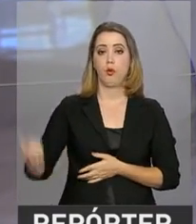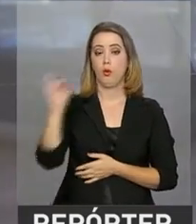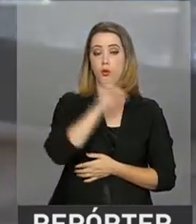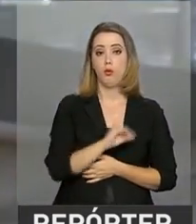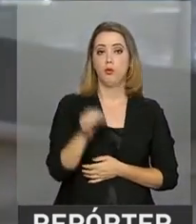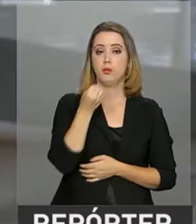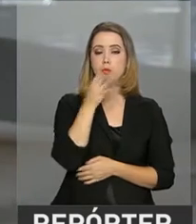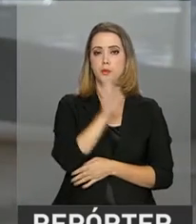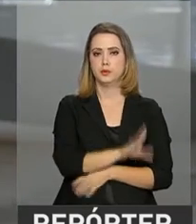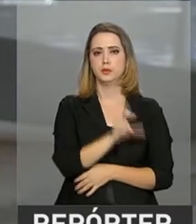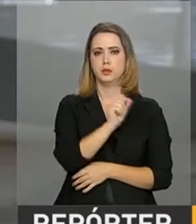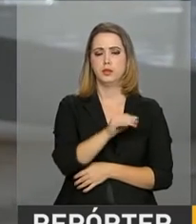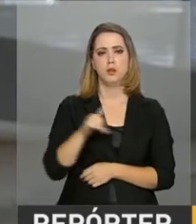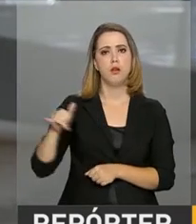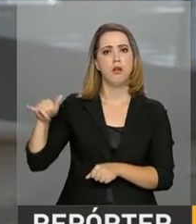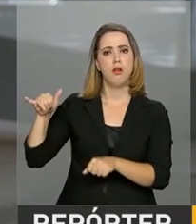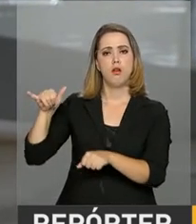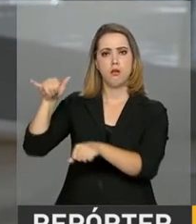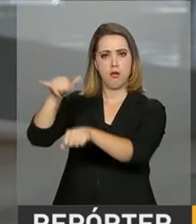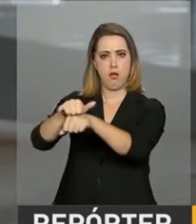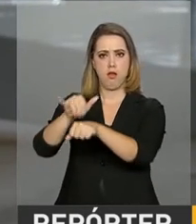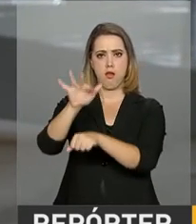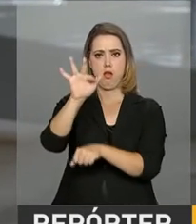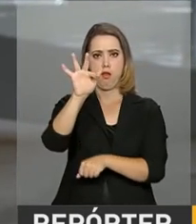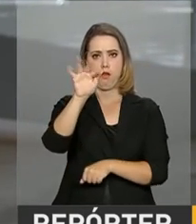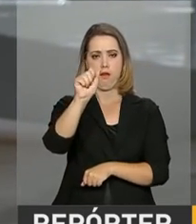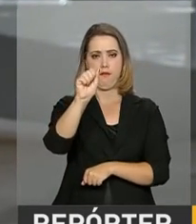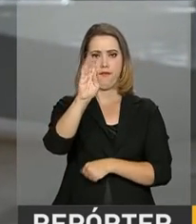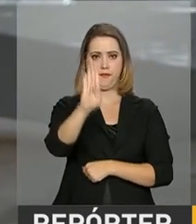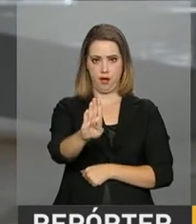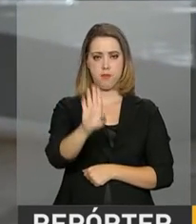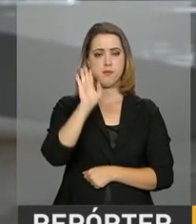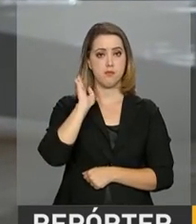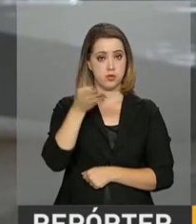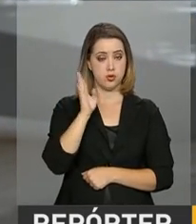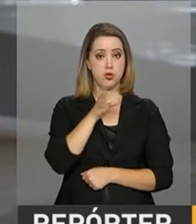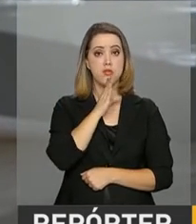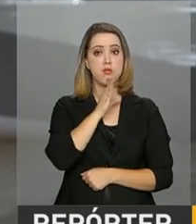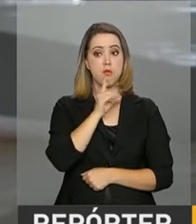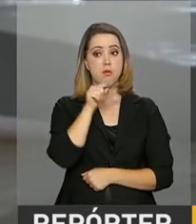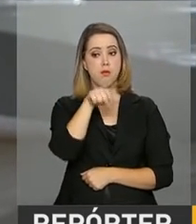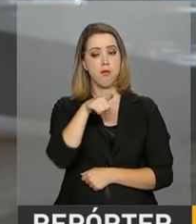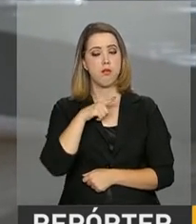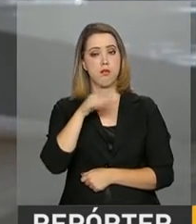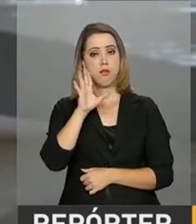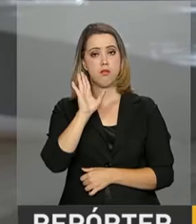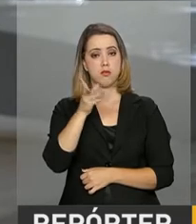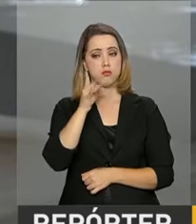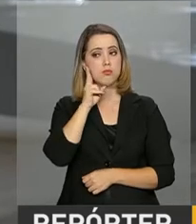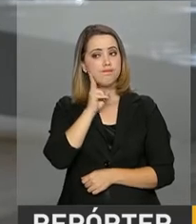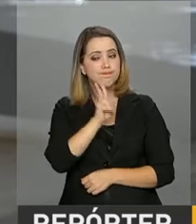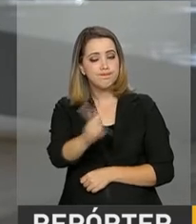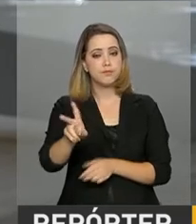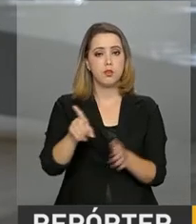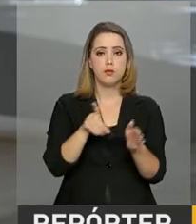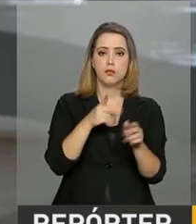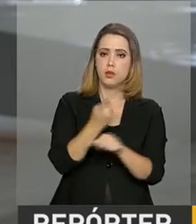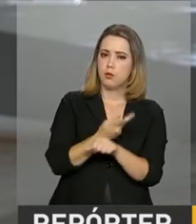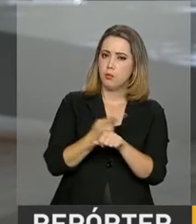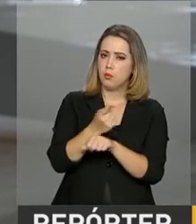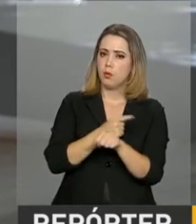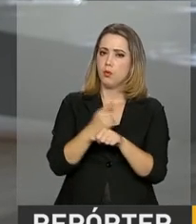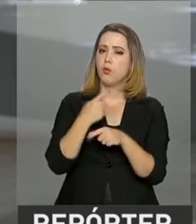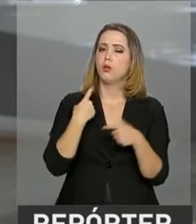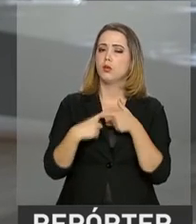tarde a aeronáutica já está recolhendo indícios do que pode ter levado a esta queda da aeronave que transportava o ministro